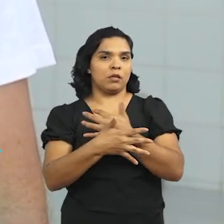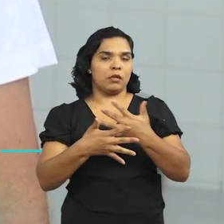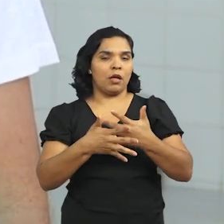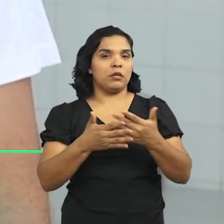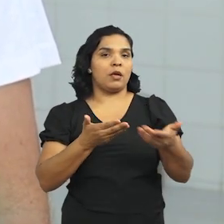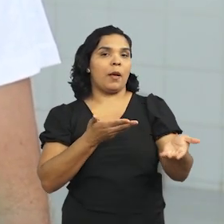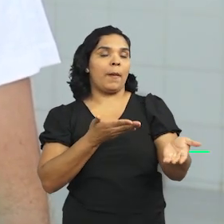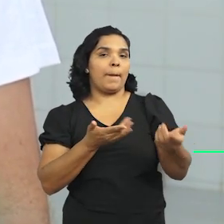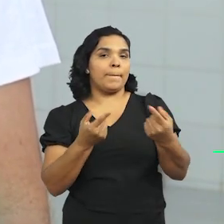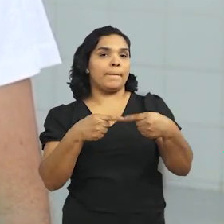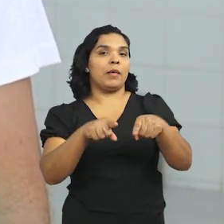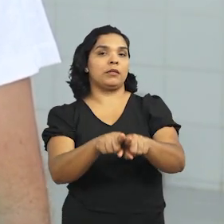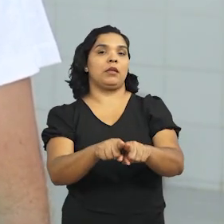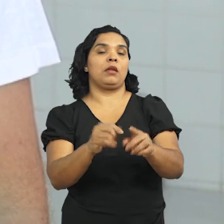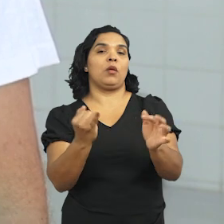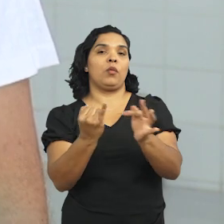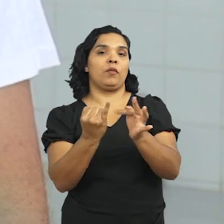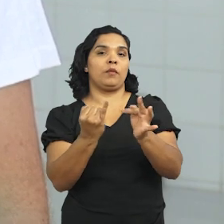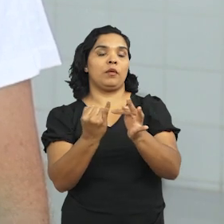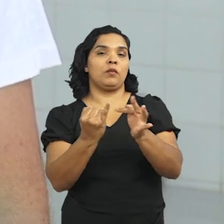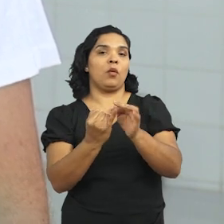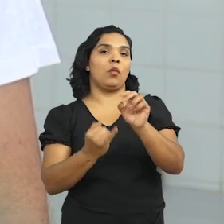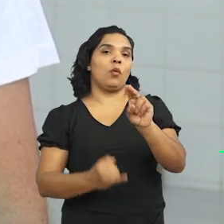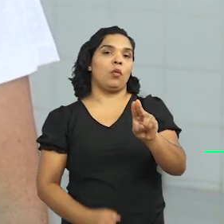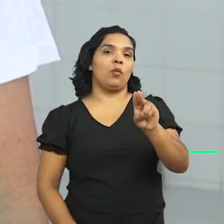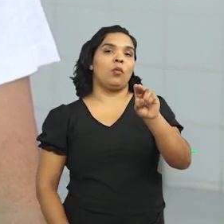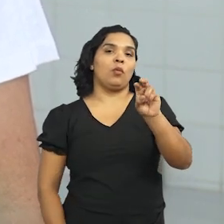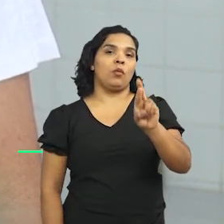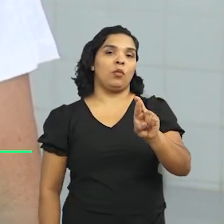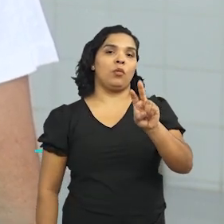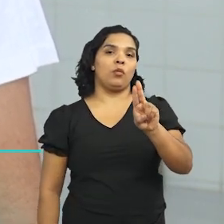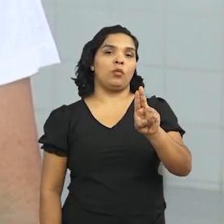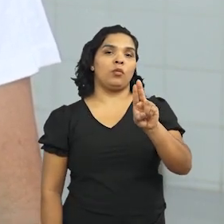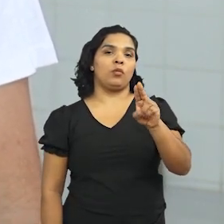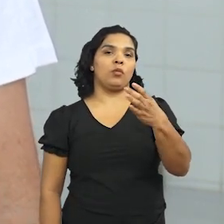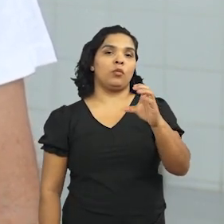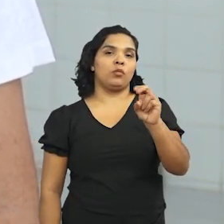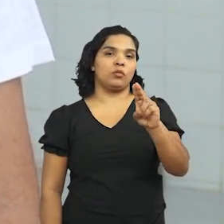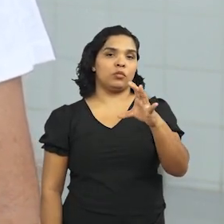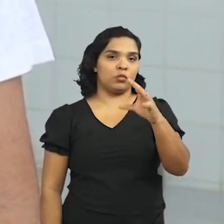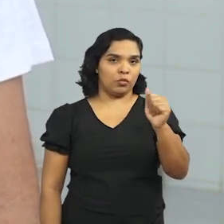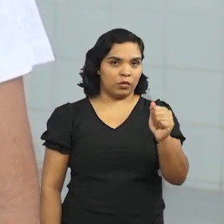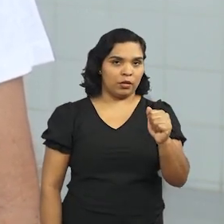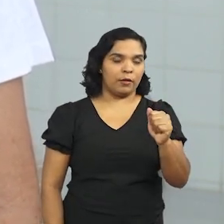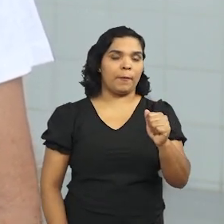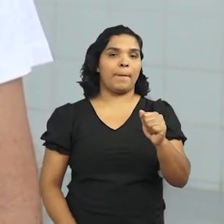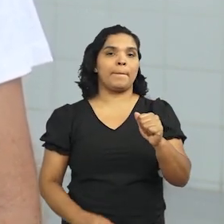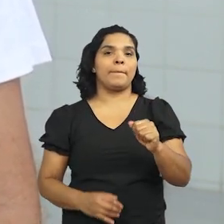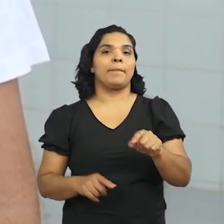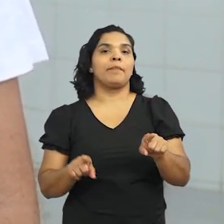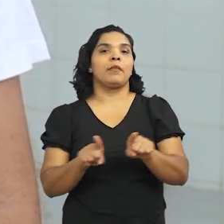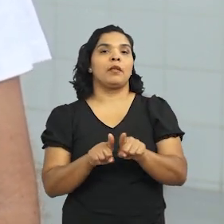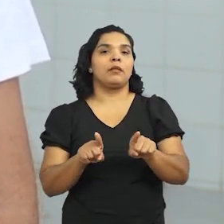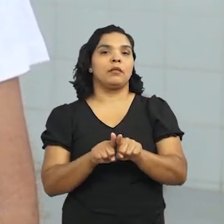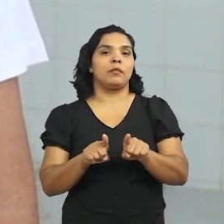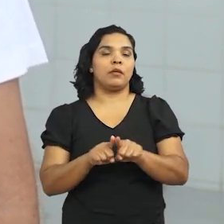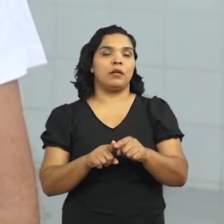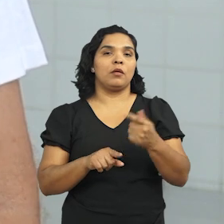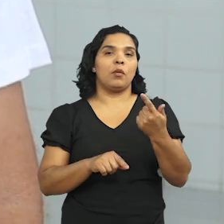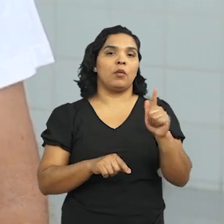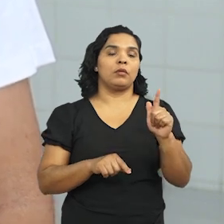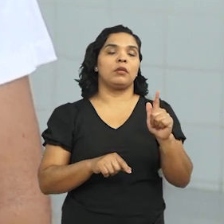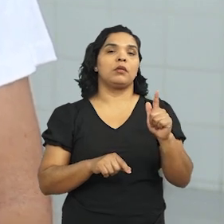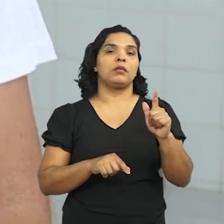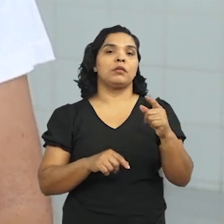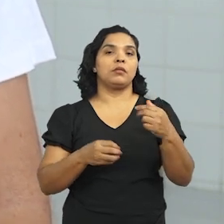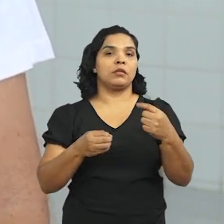Guanambi, juntamente em parceria com o IFE Baiano de Uruçuca e a Universidade Federal de Sergipe, do Campo Sertão, lá da